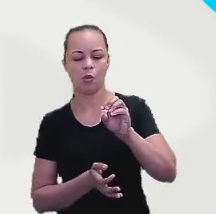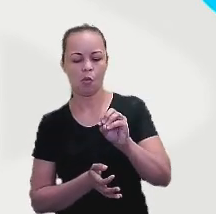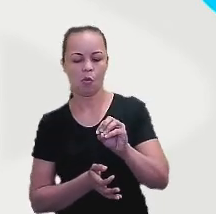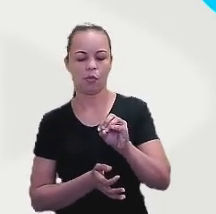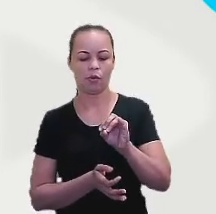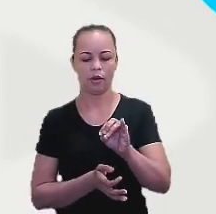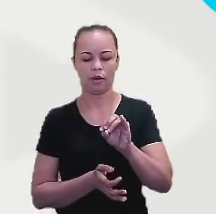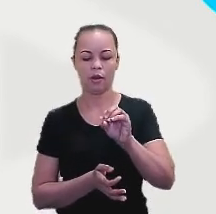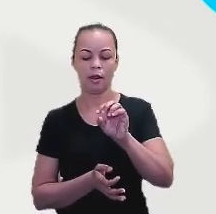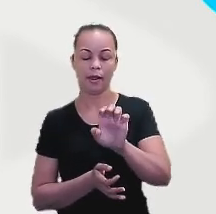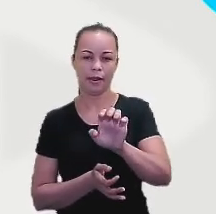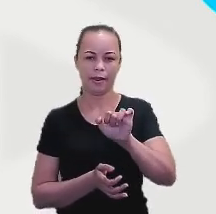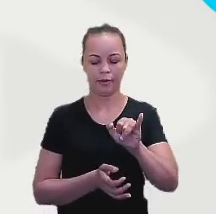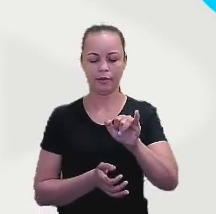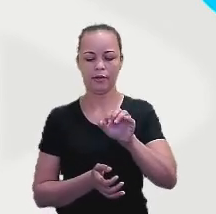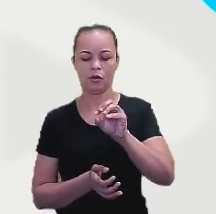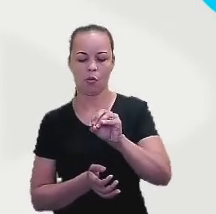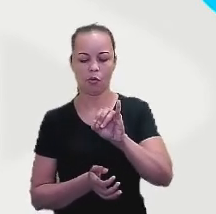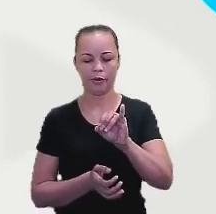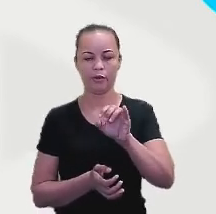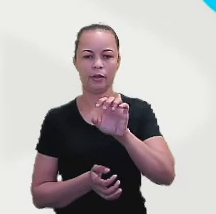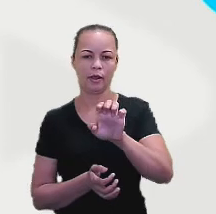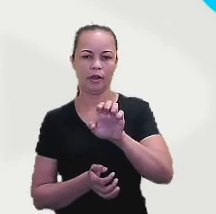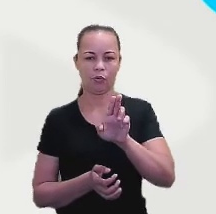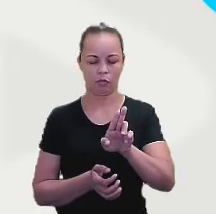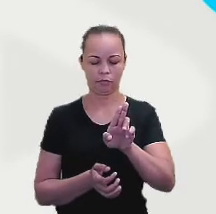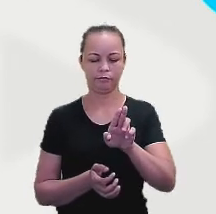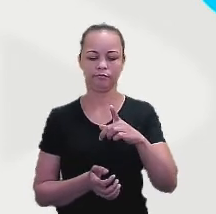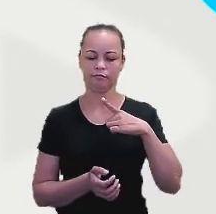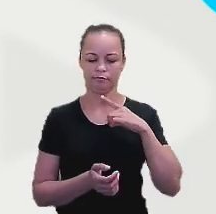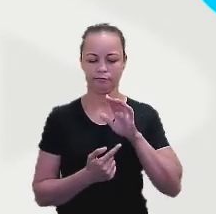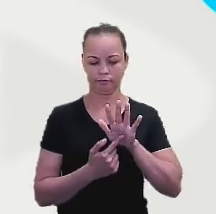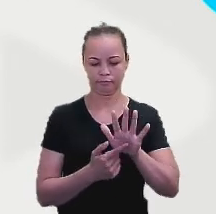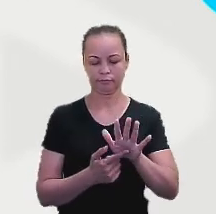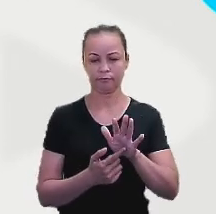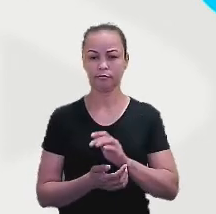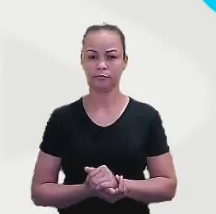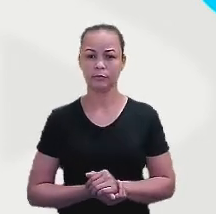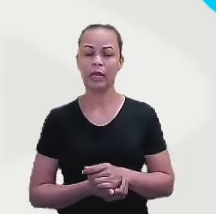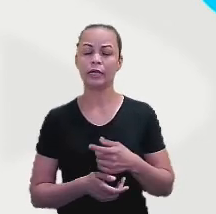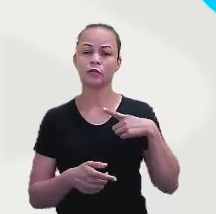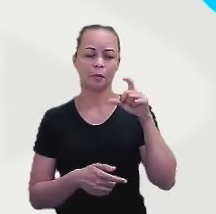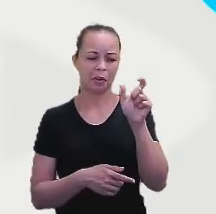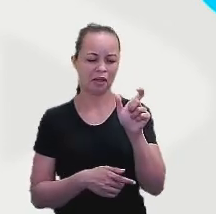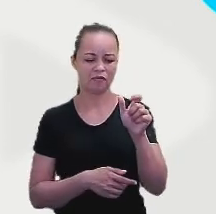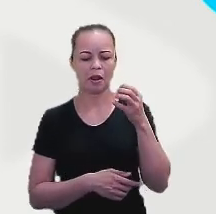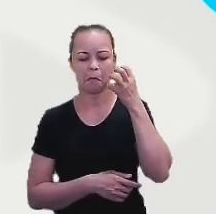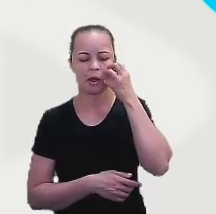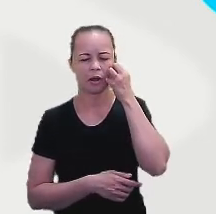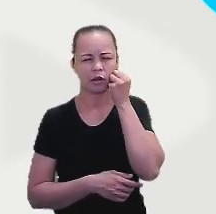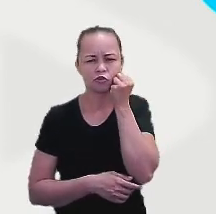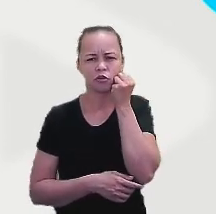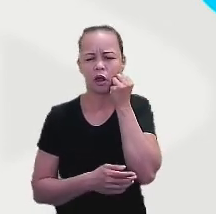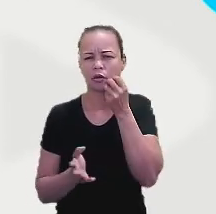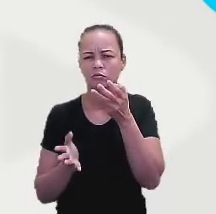também. Então, ó, temos aqui maracujá. Separei lá a sílaba, identifiquei a tônica e vem a